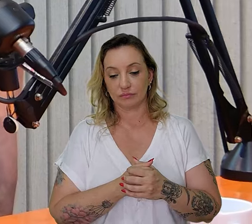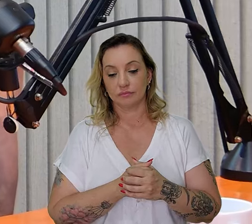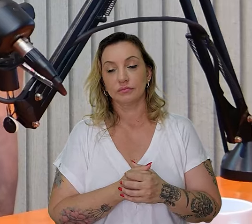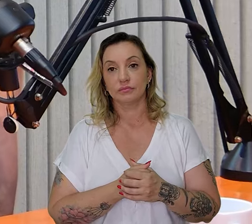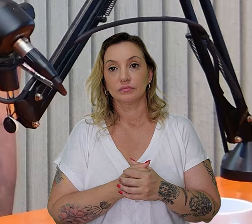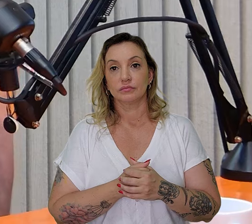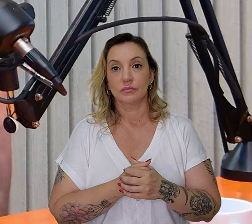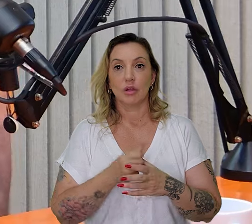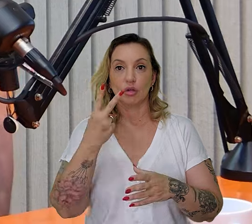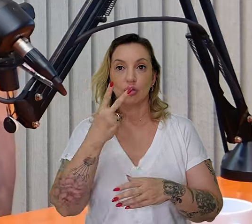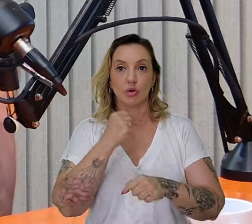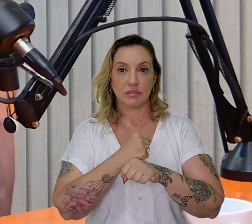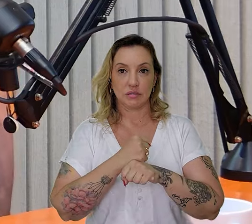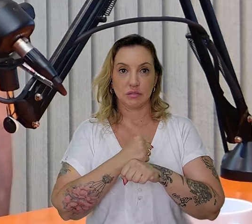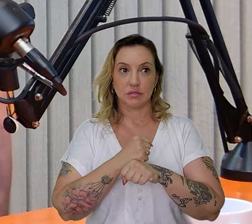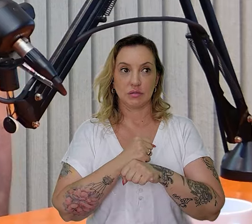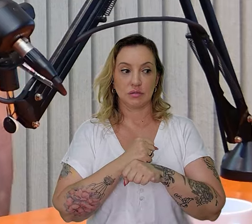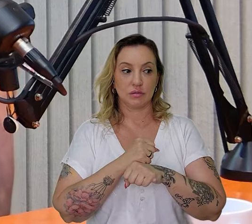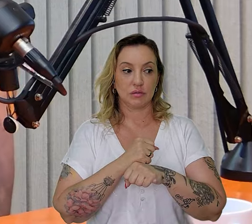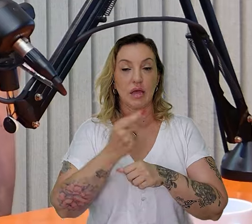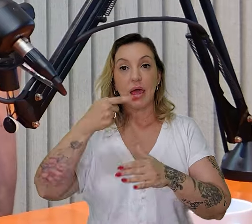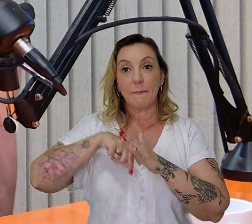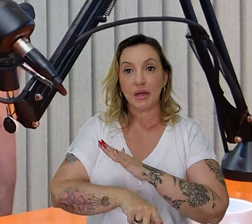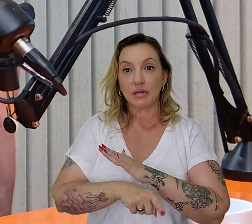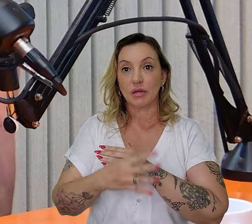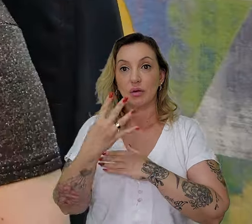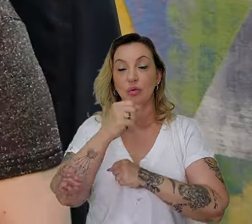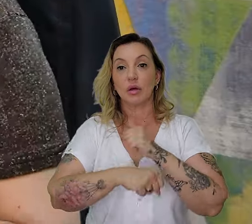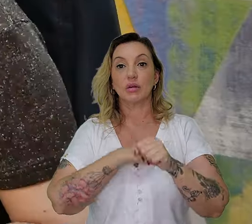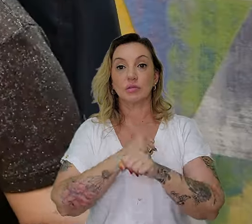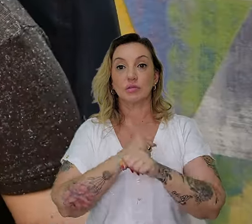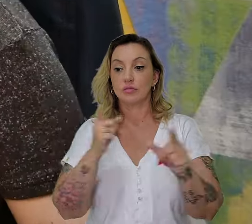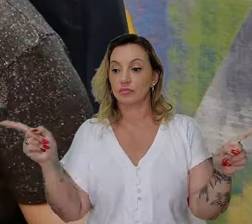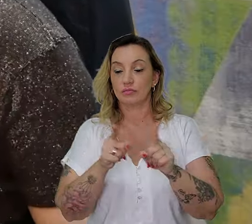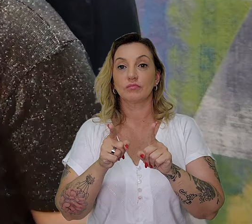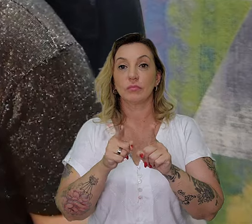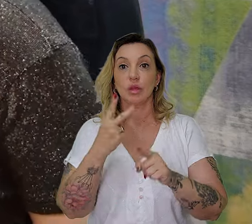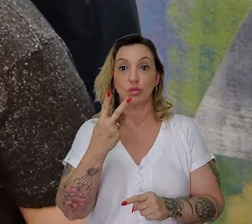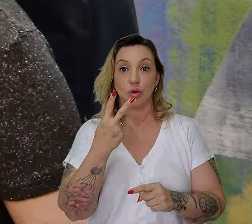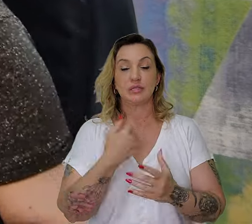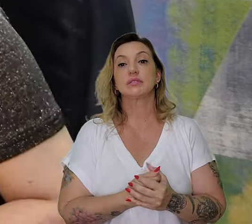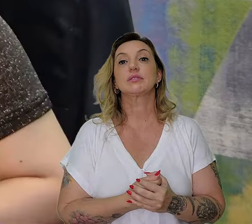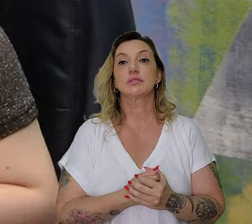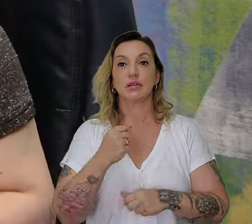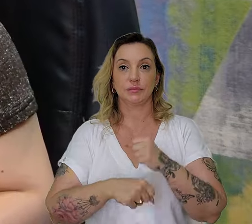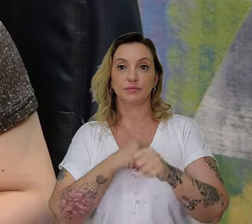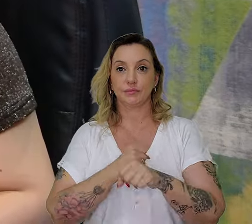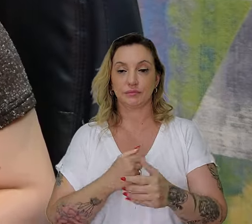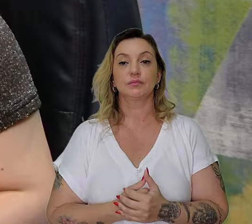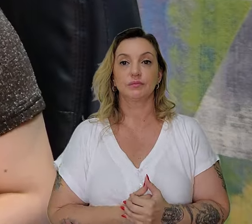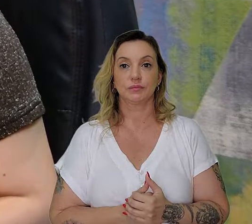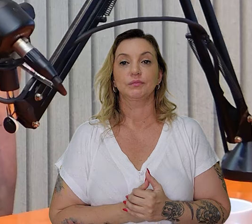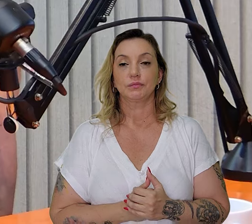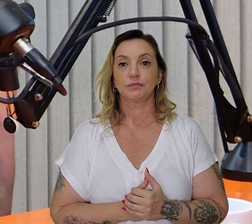bacharelado imersivo 4 anos feitos em dois Ah eu ia perguntar quanto tempo dura Os cursos de dois a quro